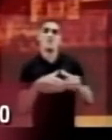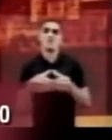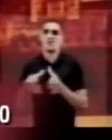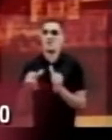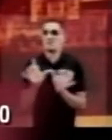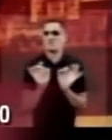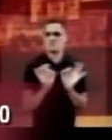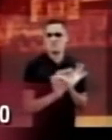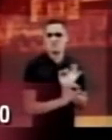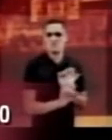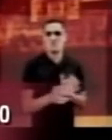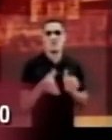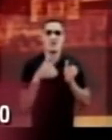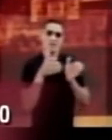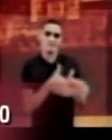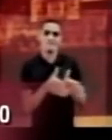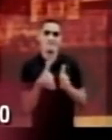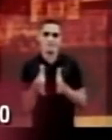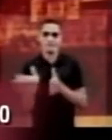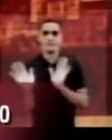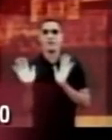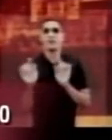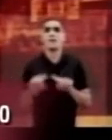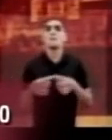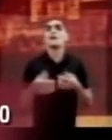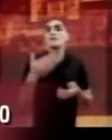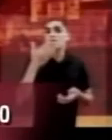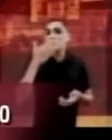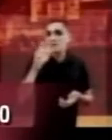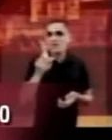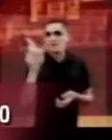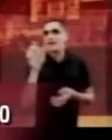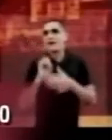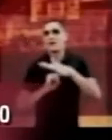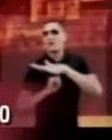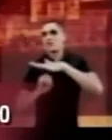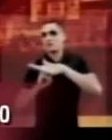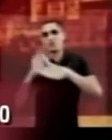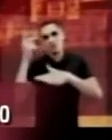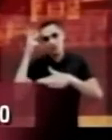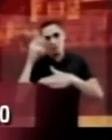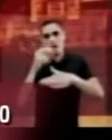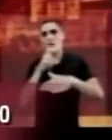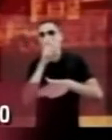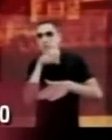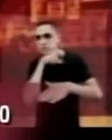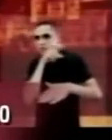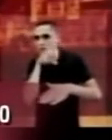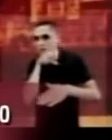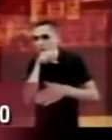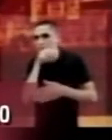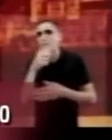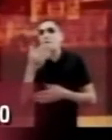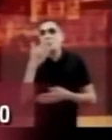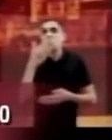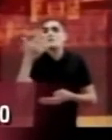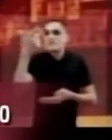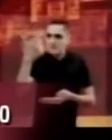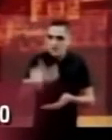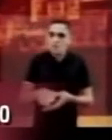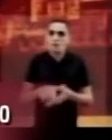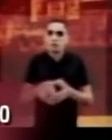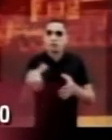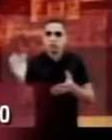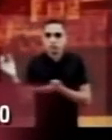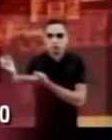Aí nós solicitamos para que fosse feito para a população e eles nos permitiram. A partir daí, então, nós vamos fazer o